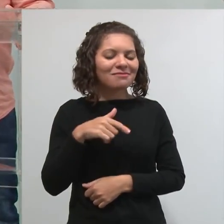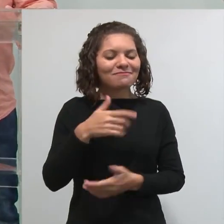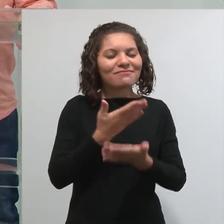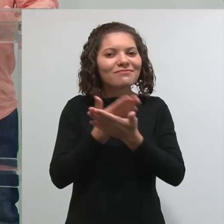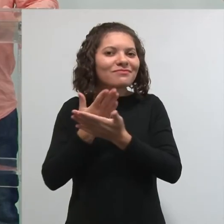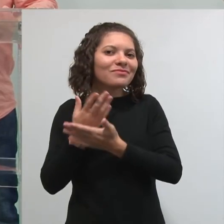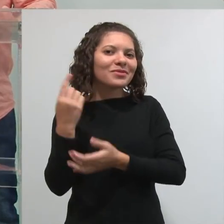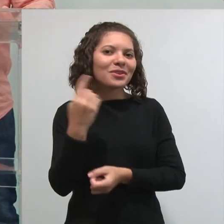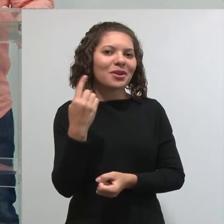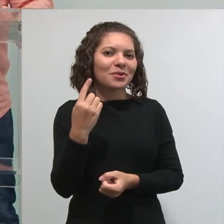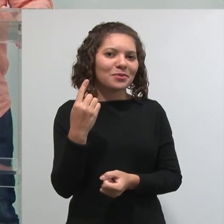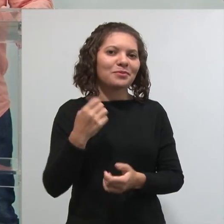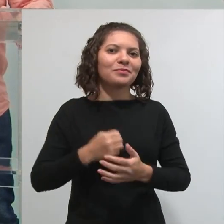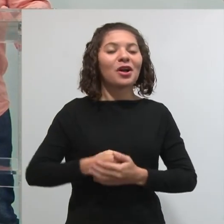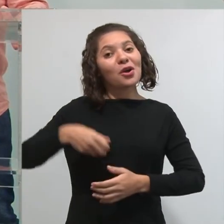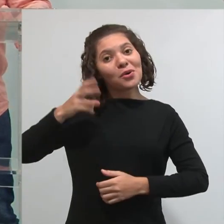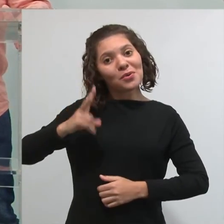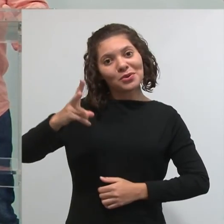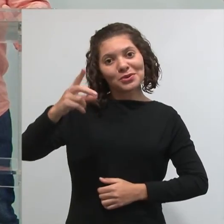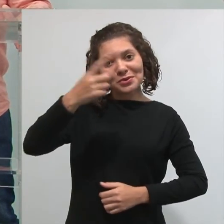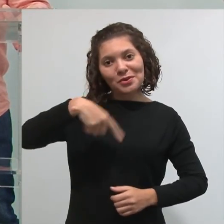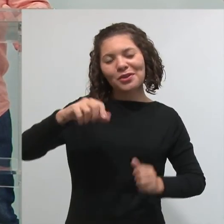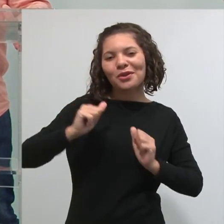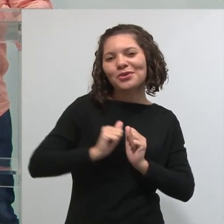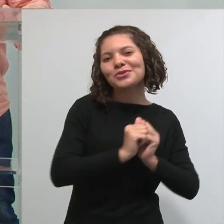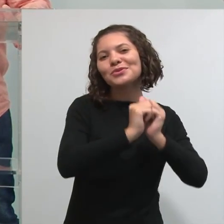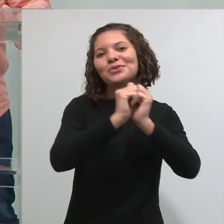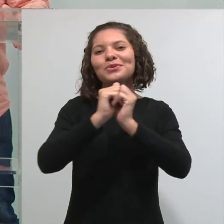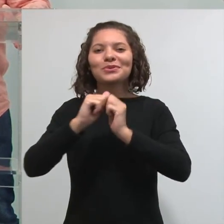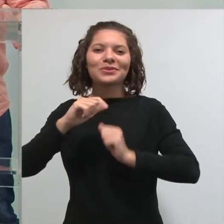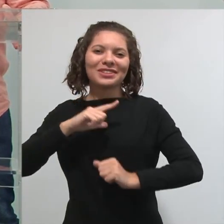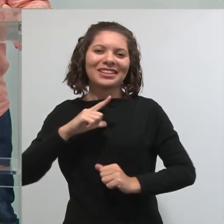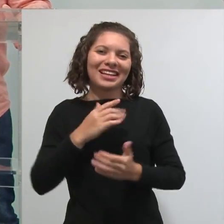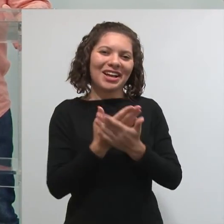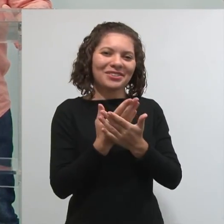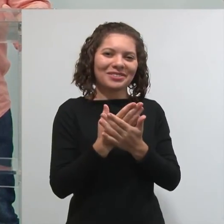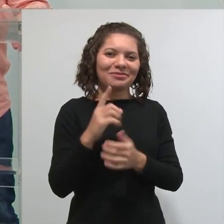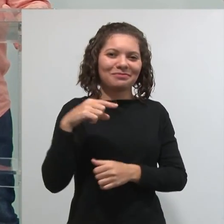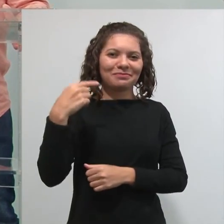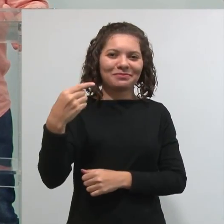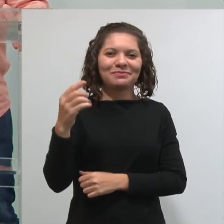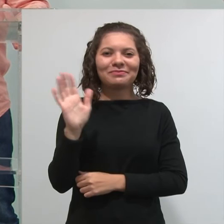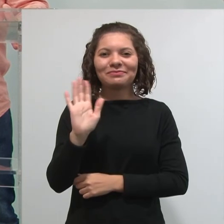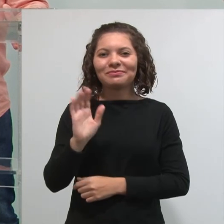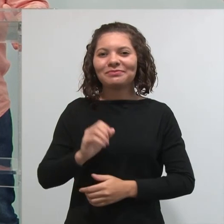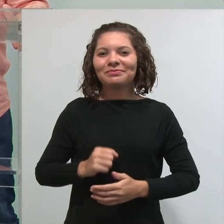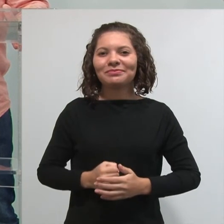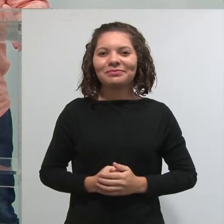1. Segura firme aí, vamos em frente que a gente tem ainda mais 2 unidades pela frente. Vamos lá.